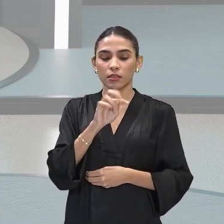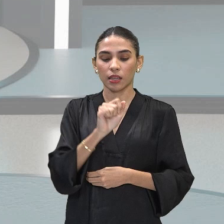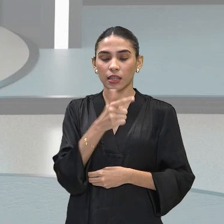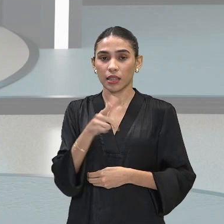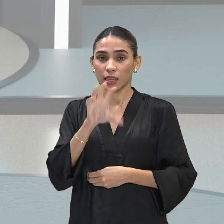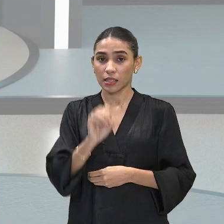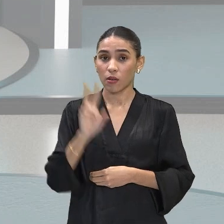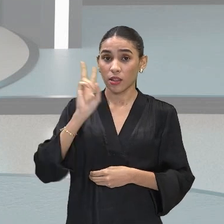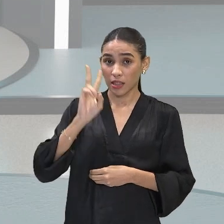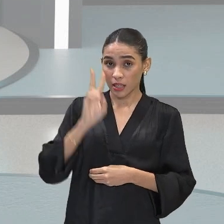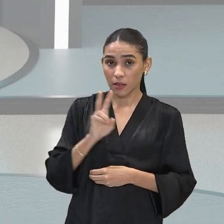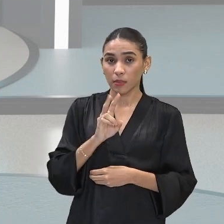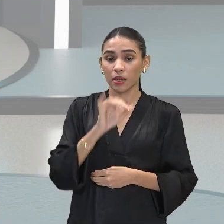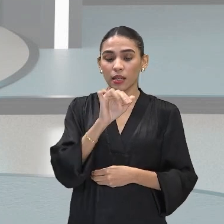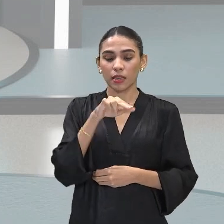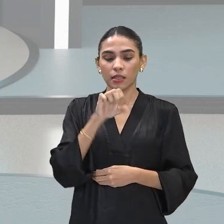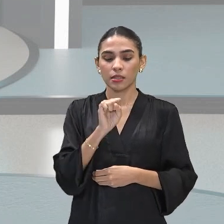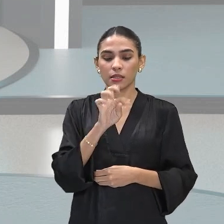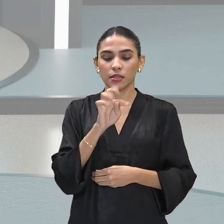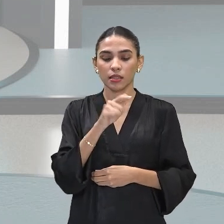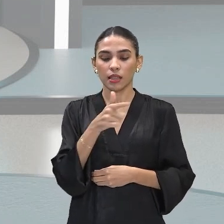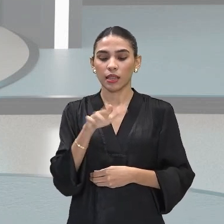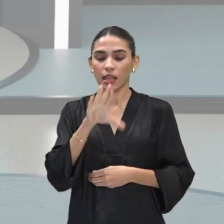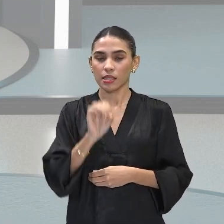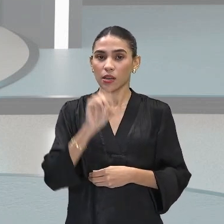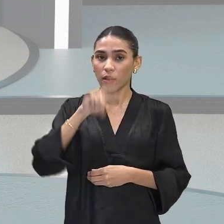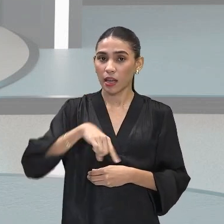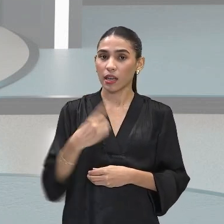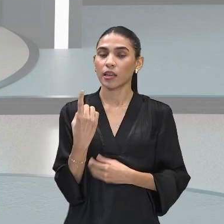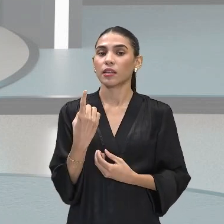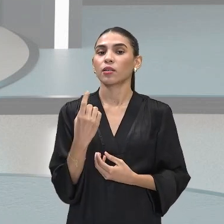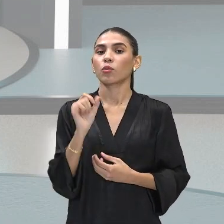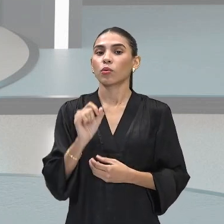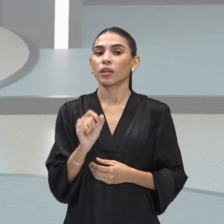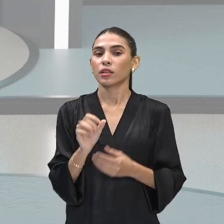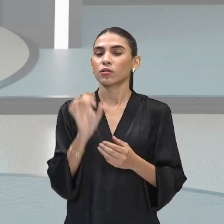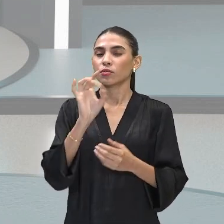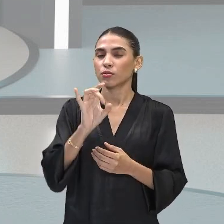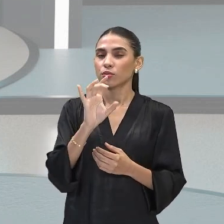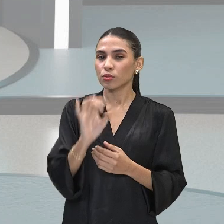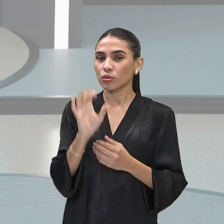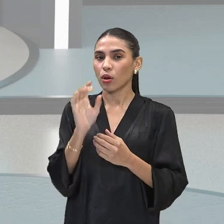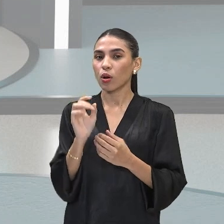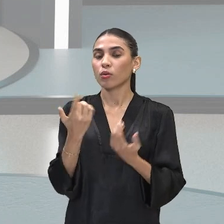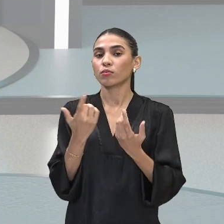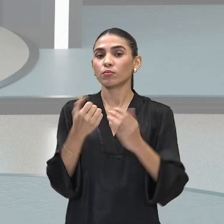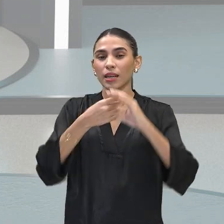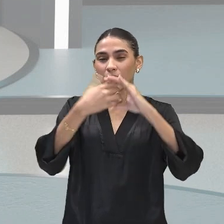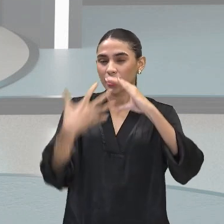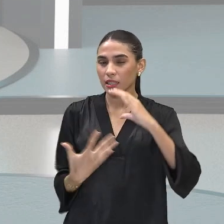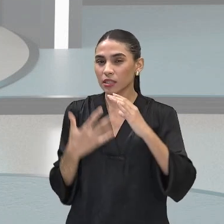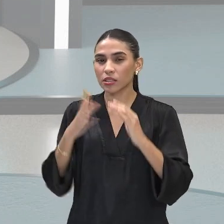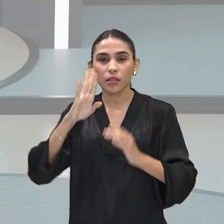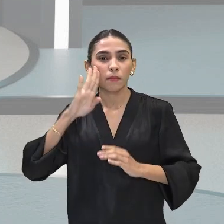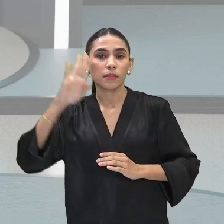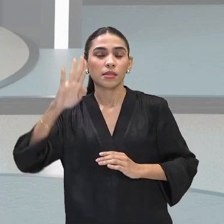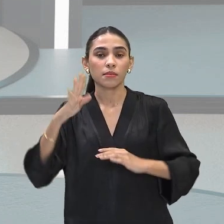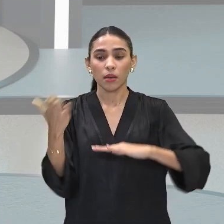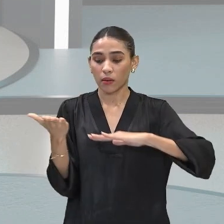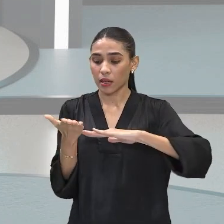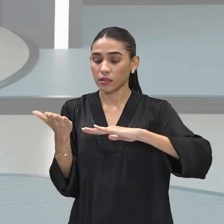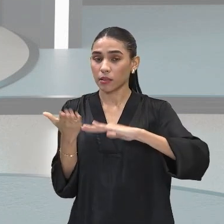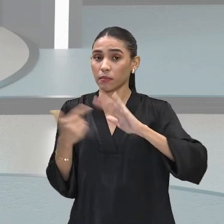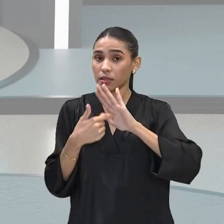que a instalação ela é apenas uma parte do guarda-chuva que a arte contemporânea